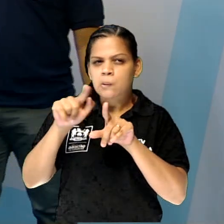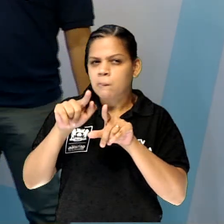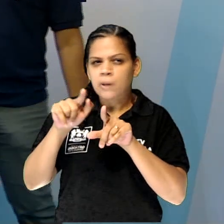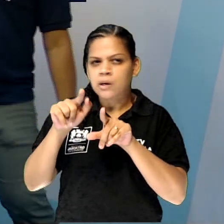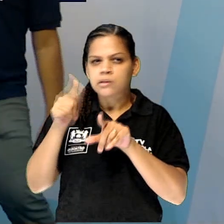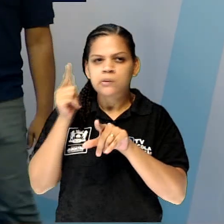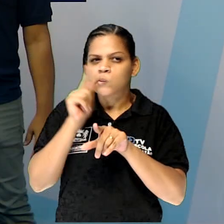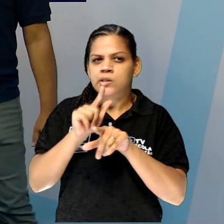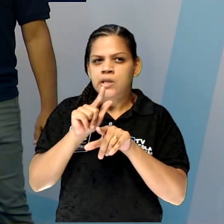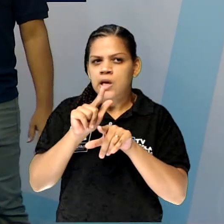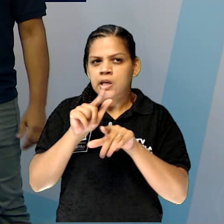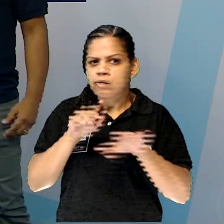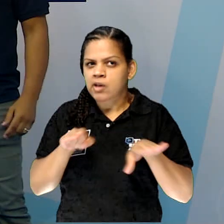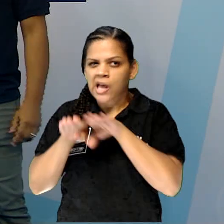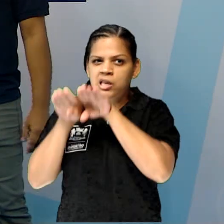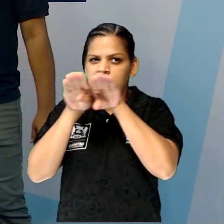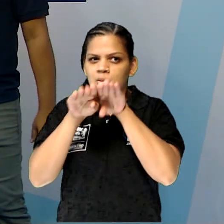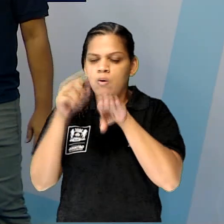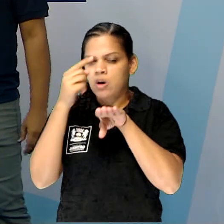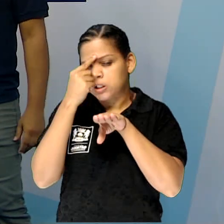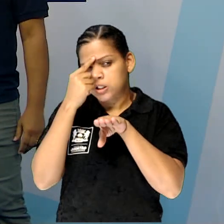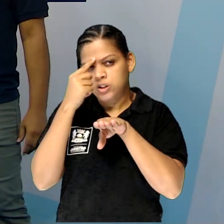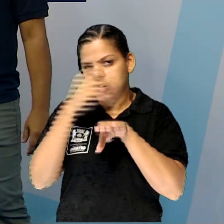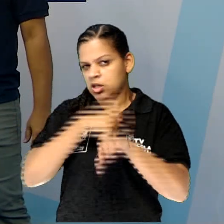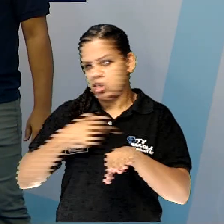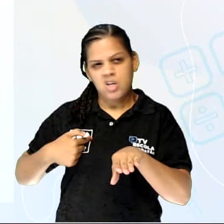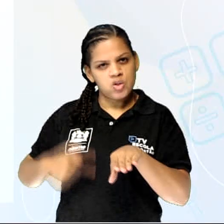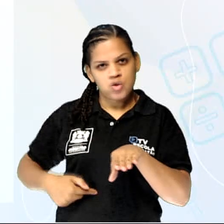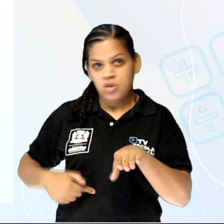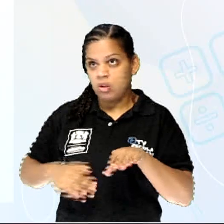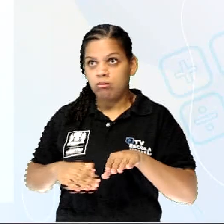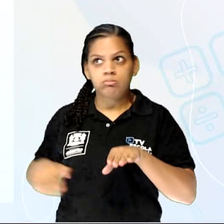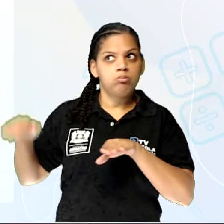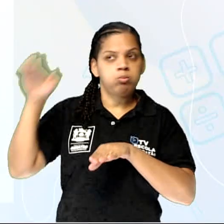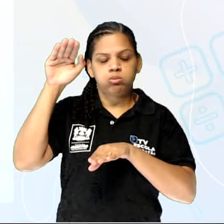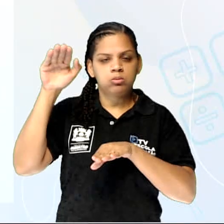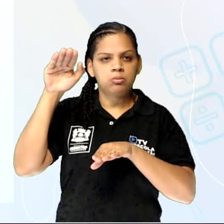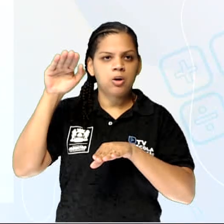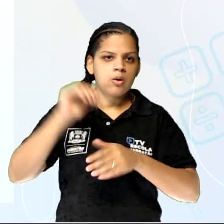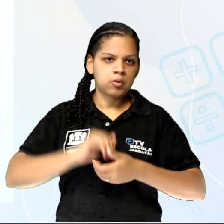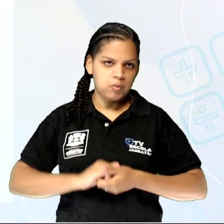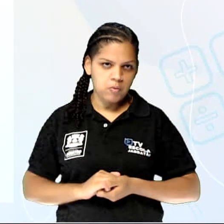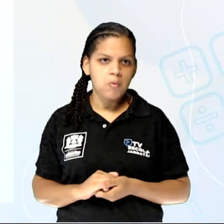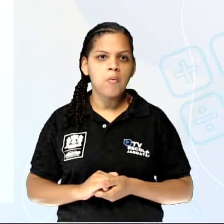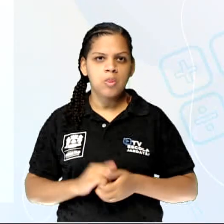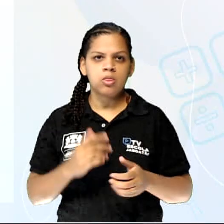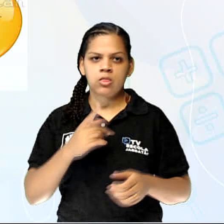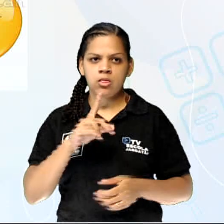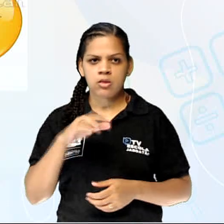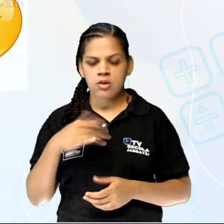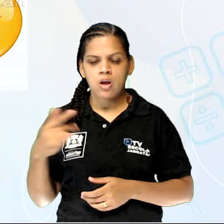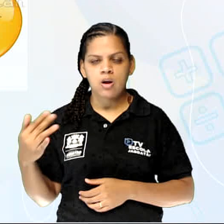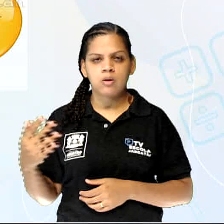jamais acompanhar a Índia e China com esse crescimento absurdo, conforme dados aí do Fundo Monetário Internacional.